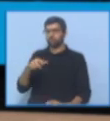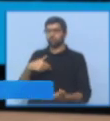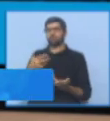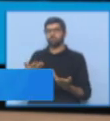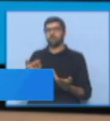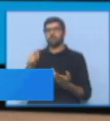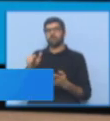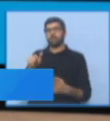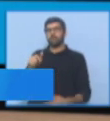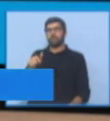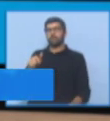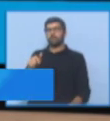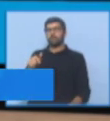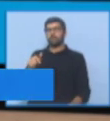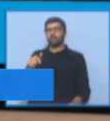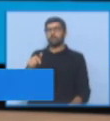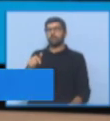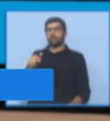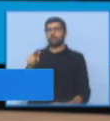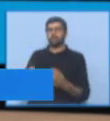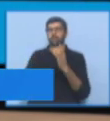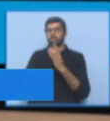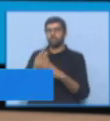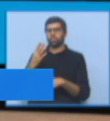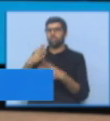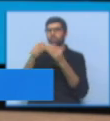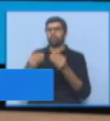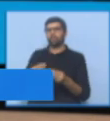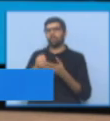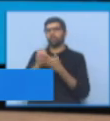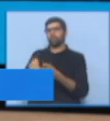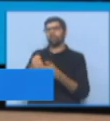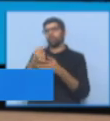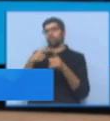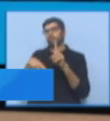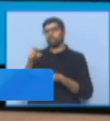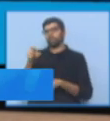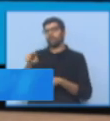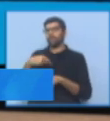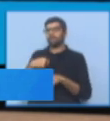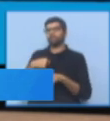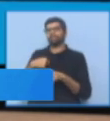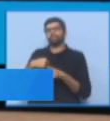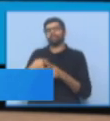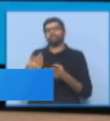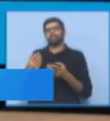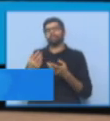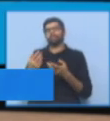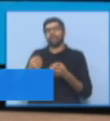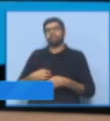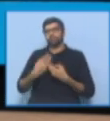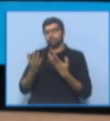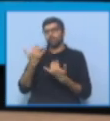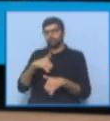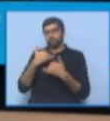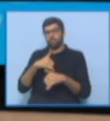concretamente aquilo que fundou a criação da plataforma de apoio aos refugiados, é uma expressão muito